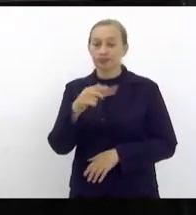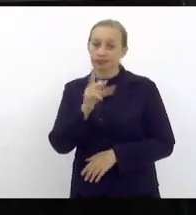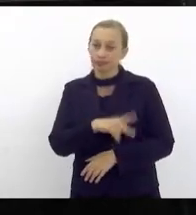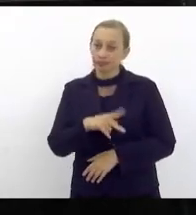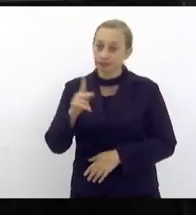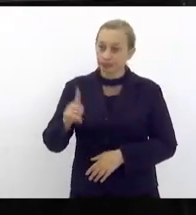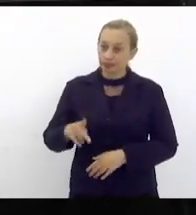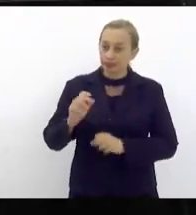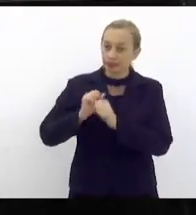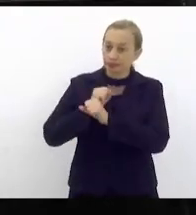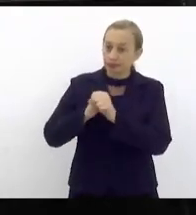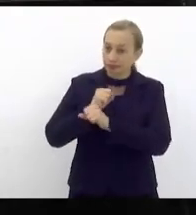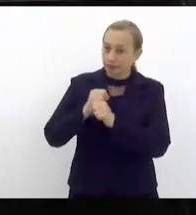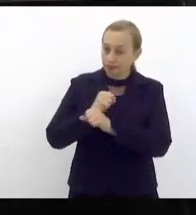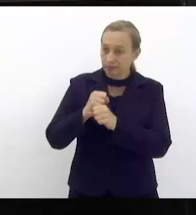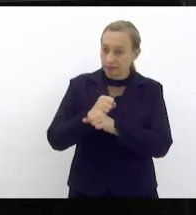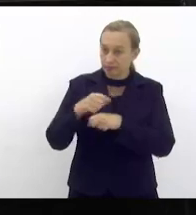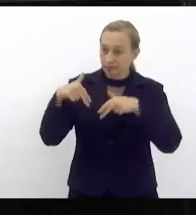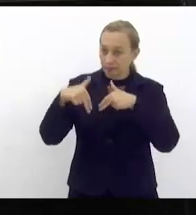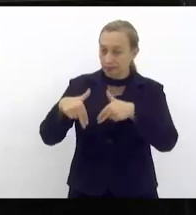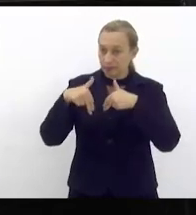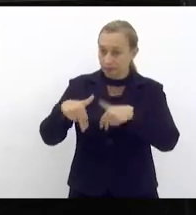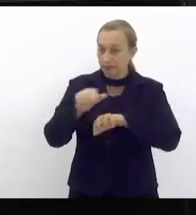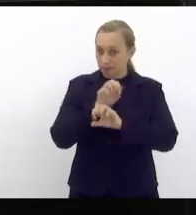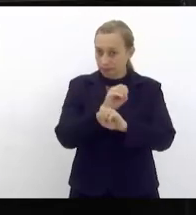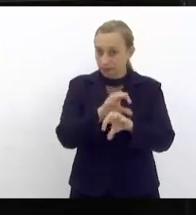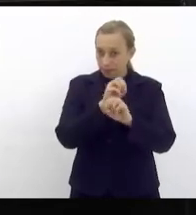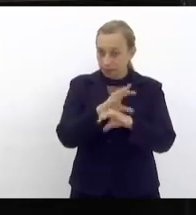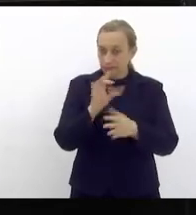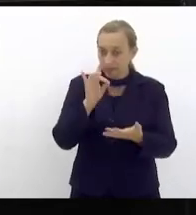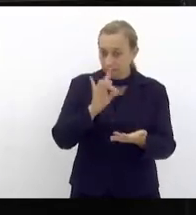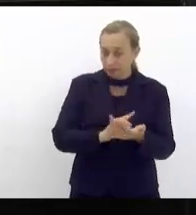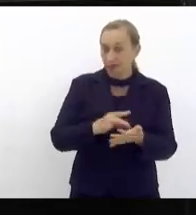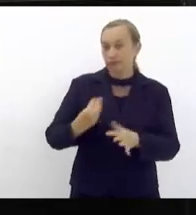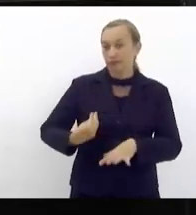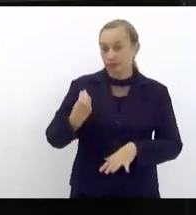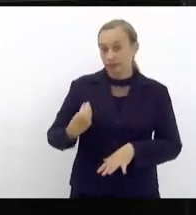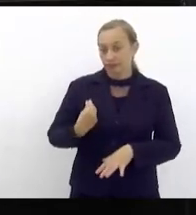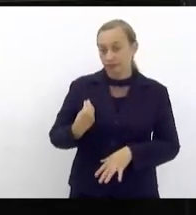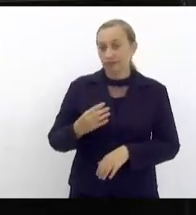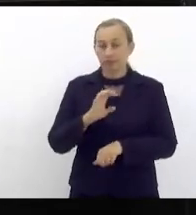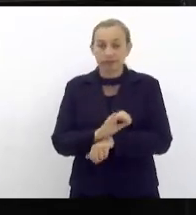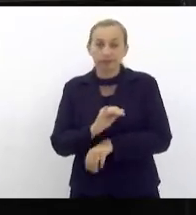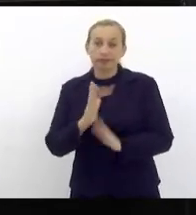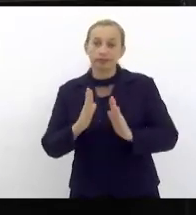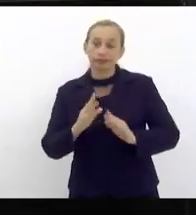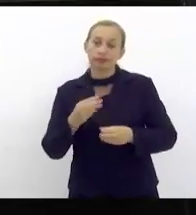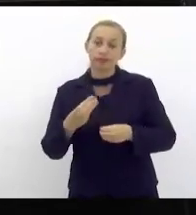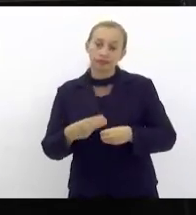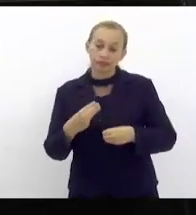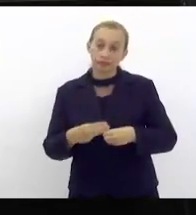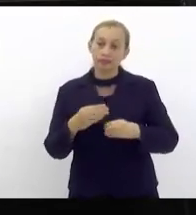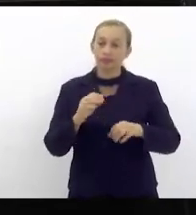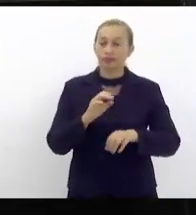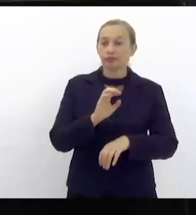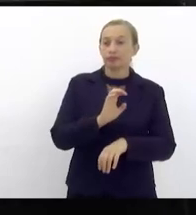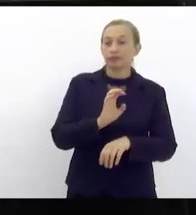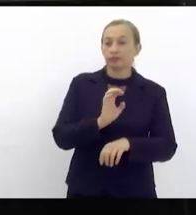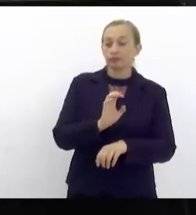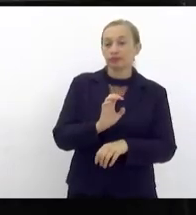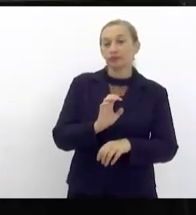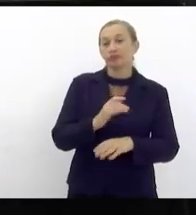que há muitos anos de milita na educação e que vive a realidade da educação do estado do município da cidade do Rio de Janeiro